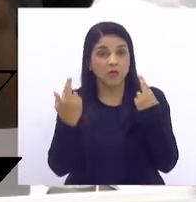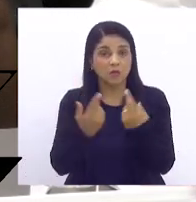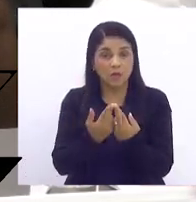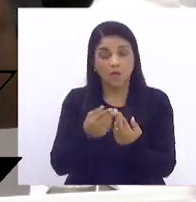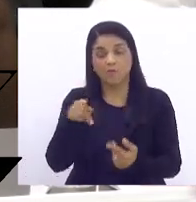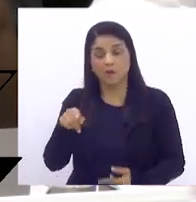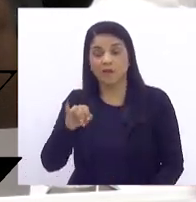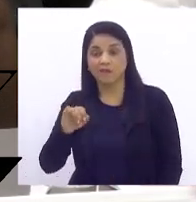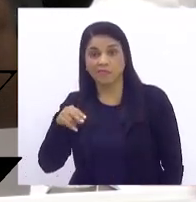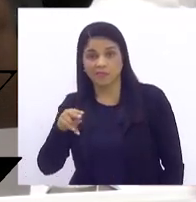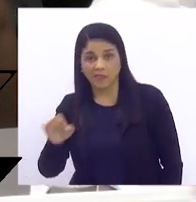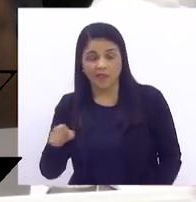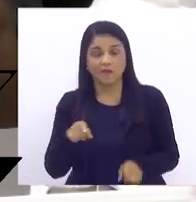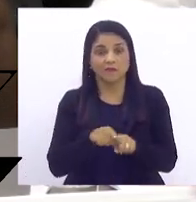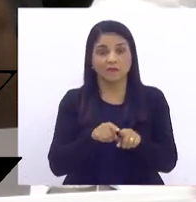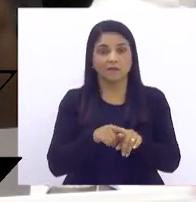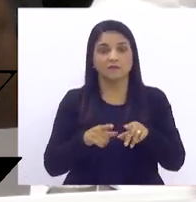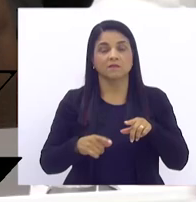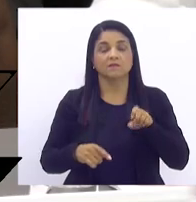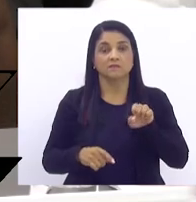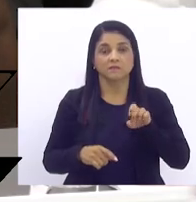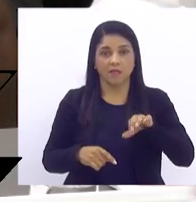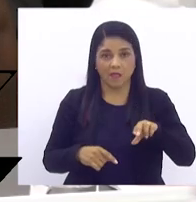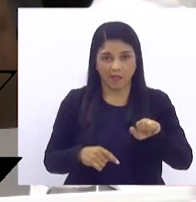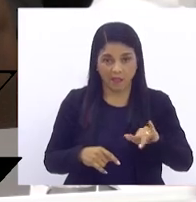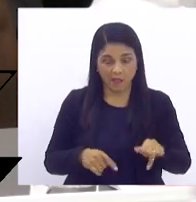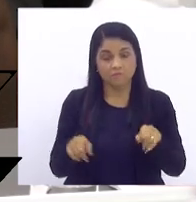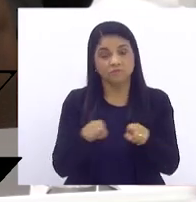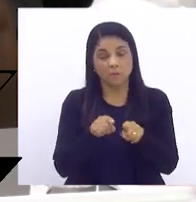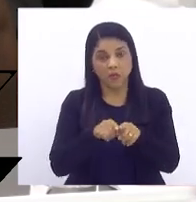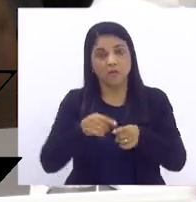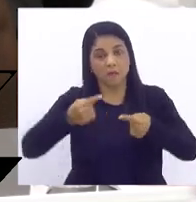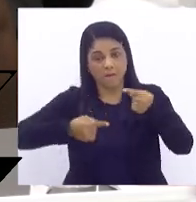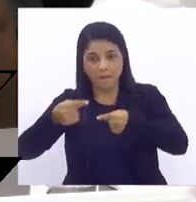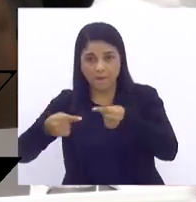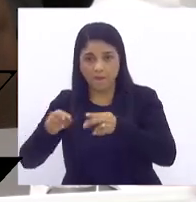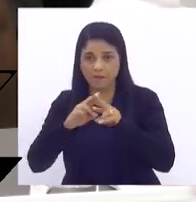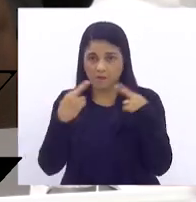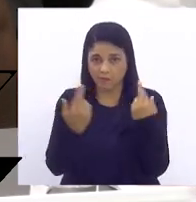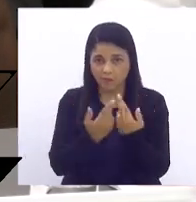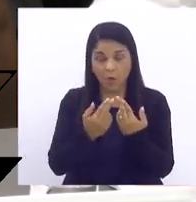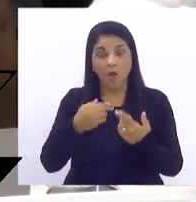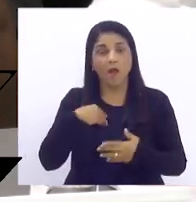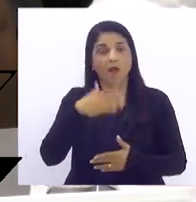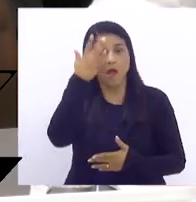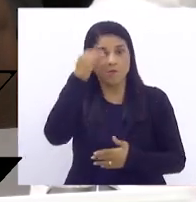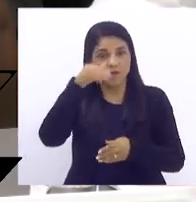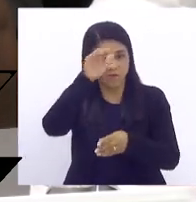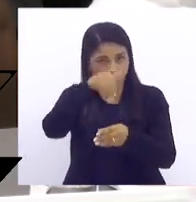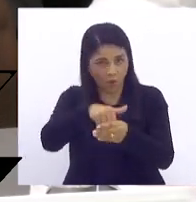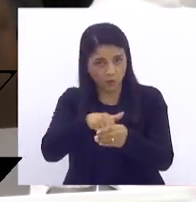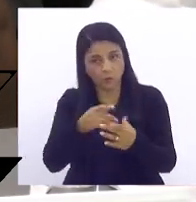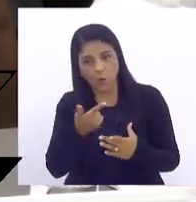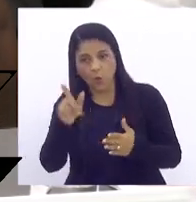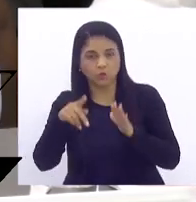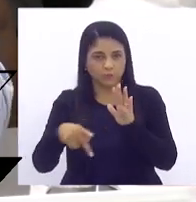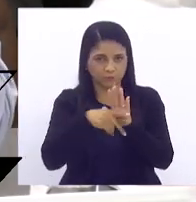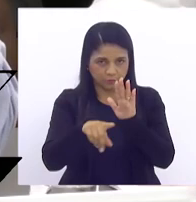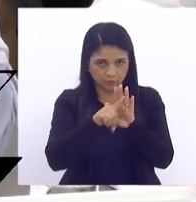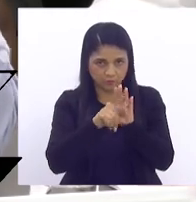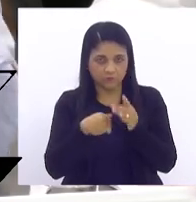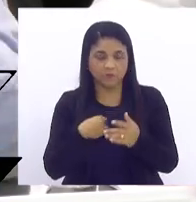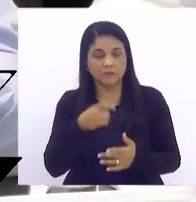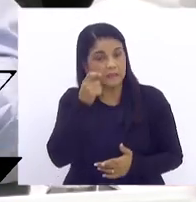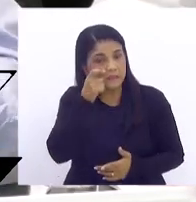tal, e consta no relatório dele, que vai a voto amanhã, né, de um outro projeto sobre outro assunto, que interessa até o